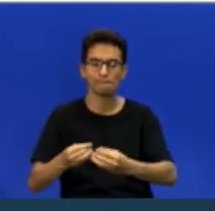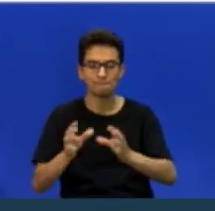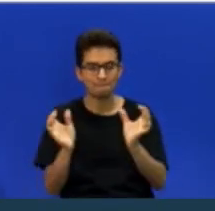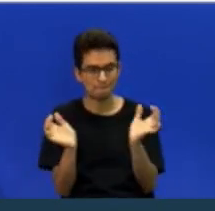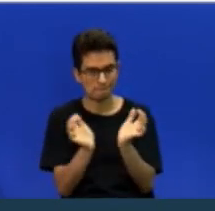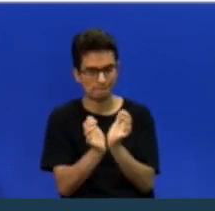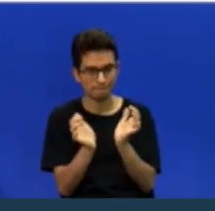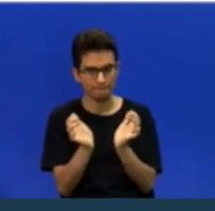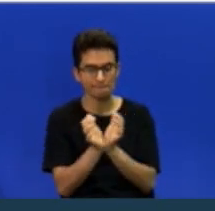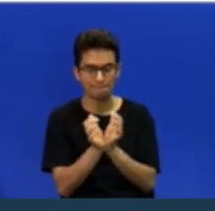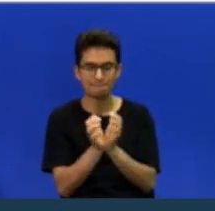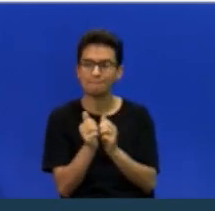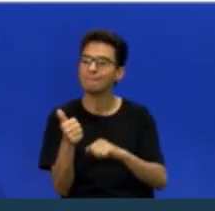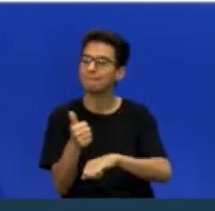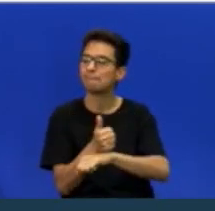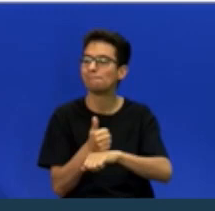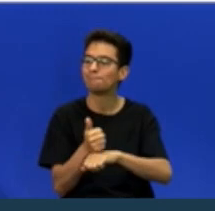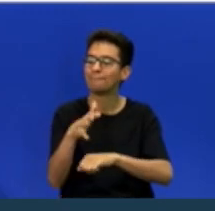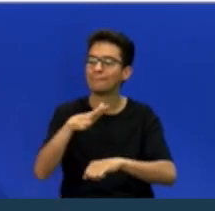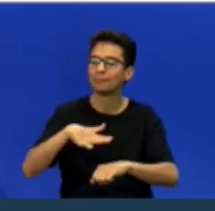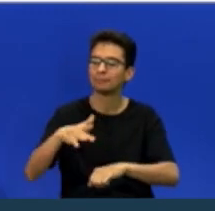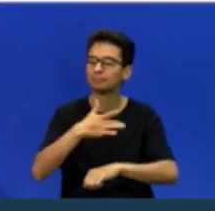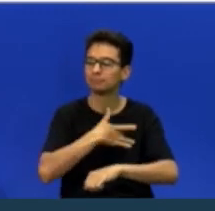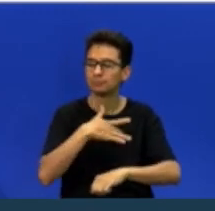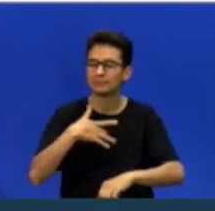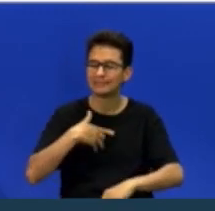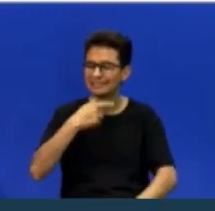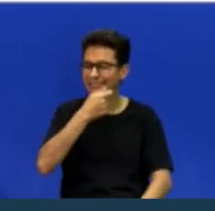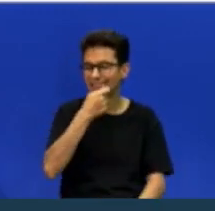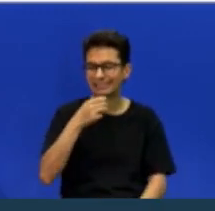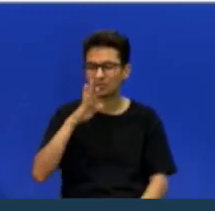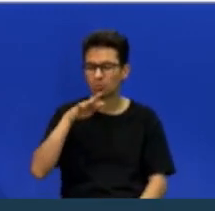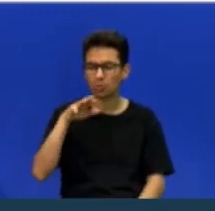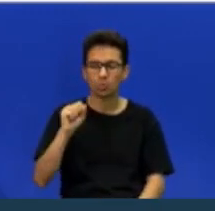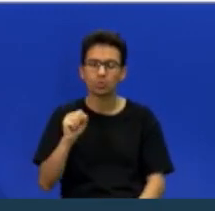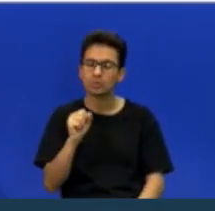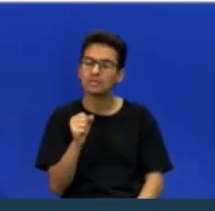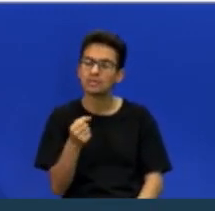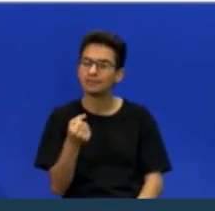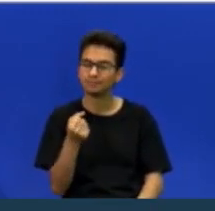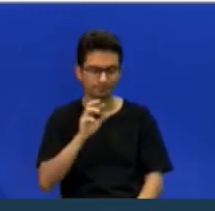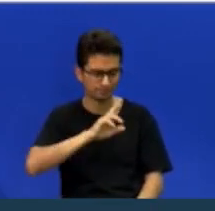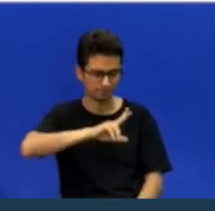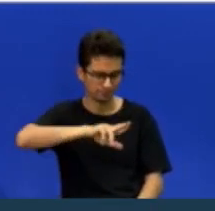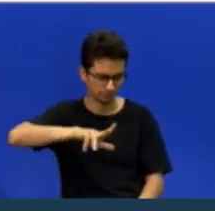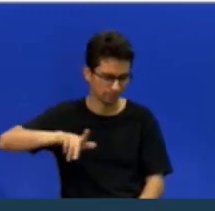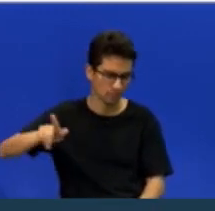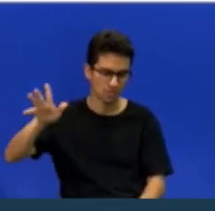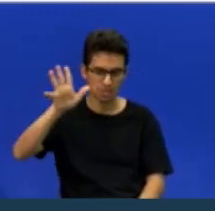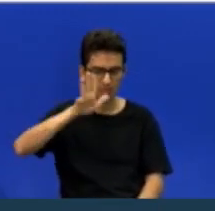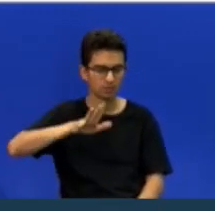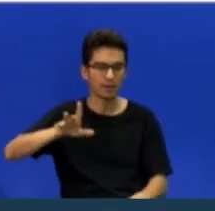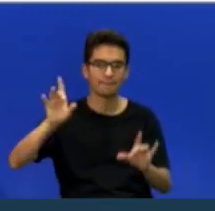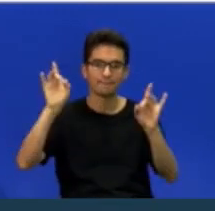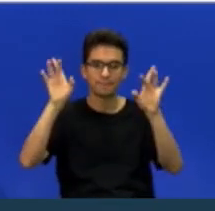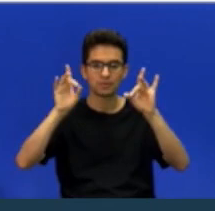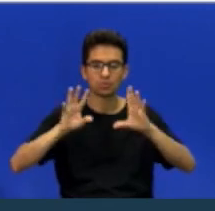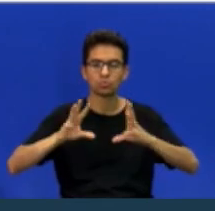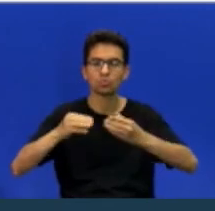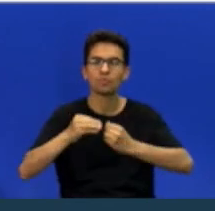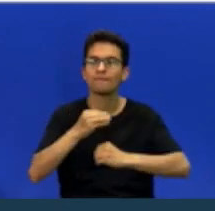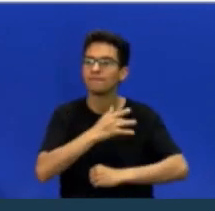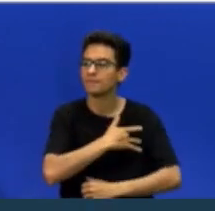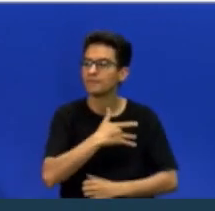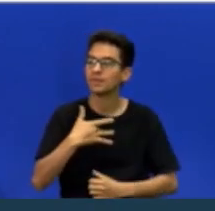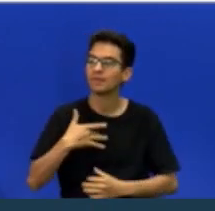equipe, profissionais da área de saúde bucal, odontólogos, né? Dentistas, cirurgiões dentistas, generalistas ou especializados em saúde da